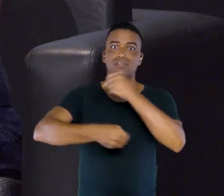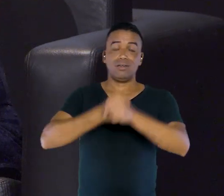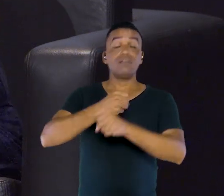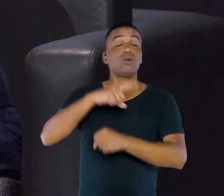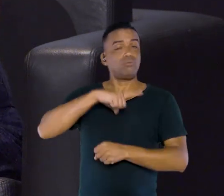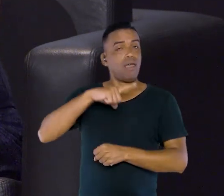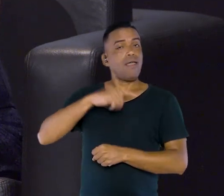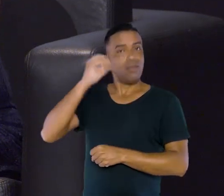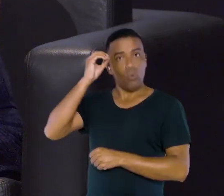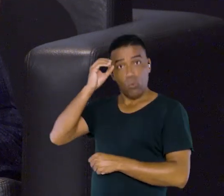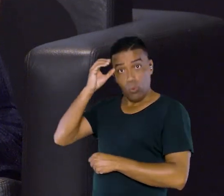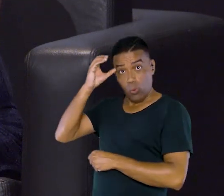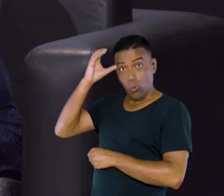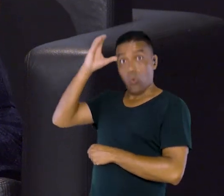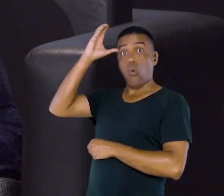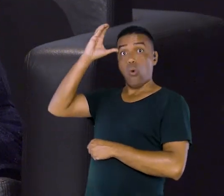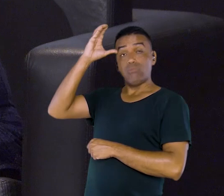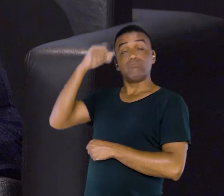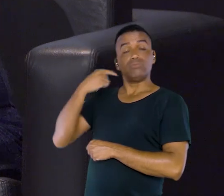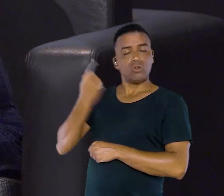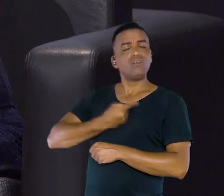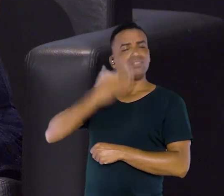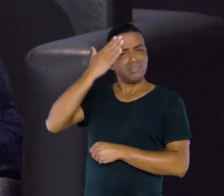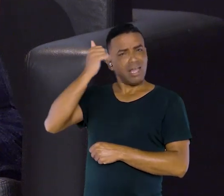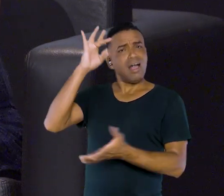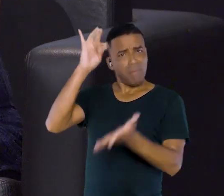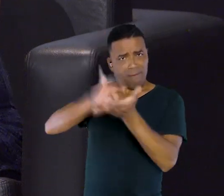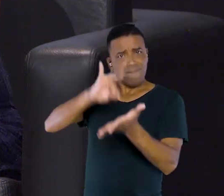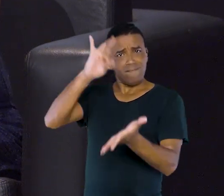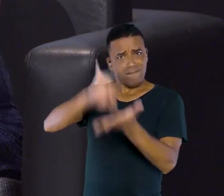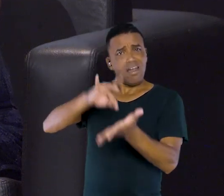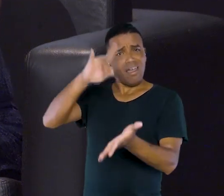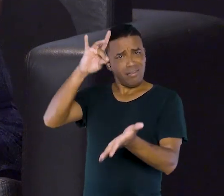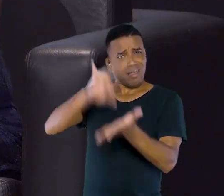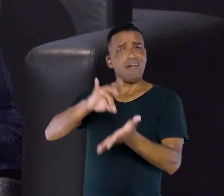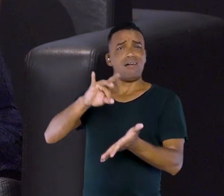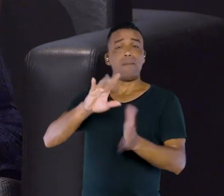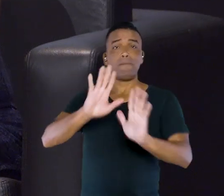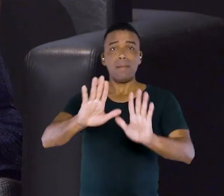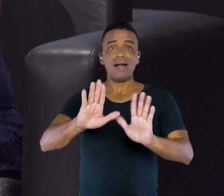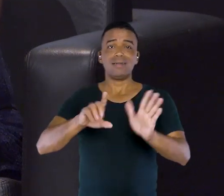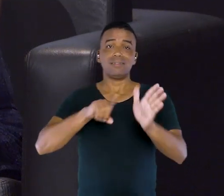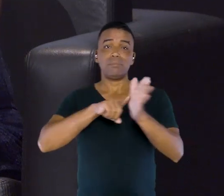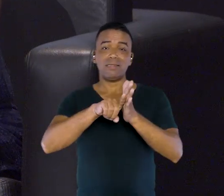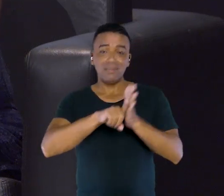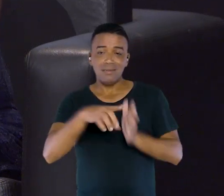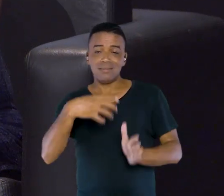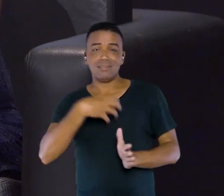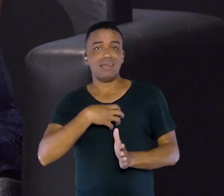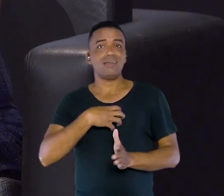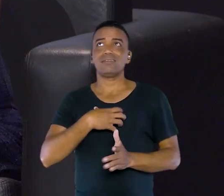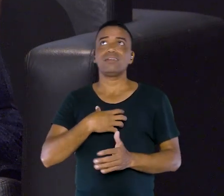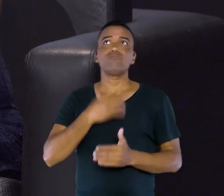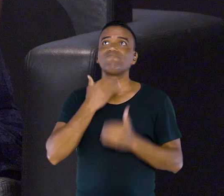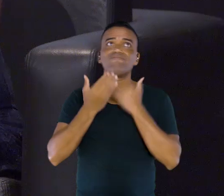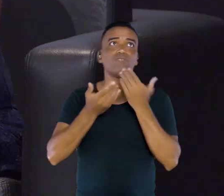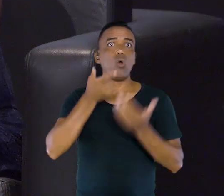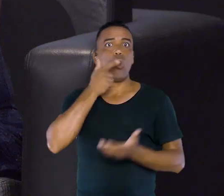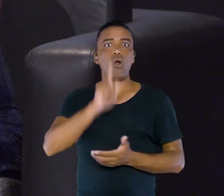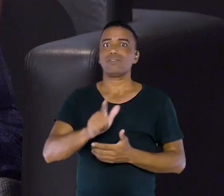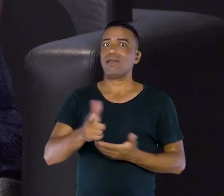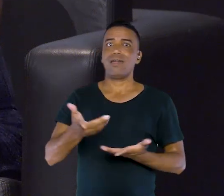esse conhecimento que a gente sabe que é verdadeiro, mas que a ciência não